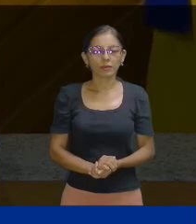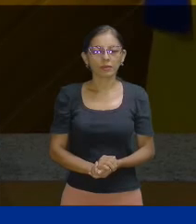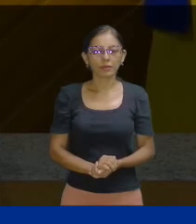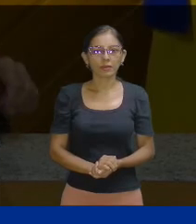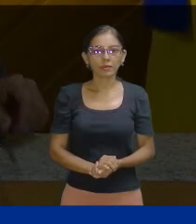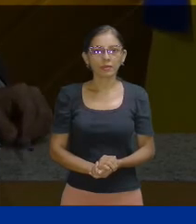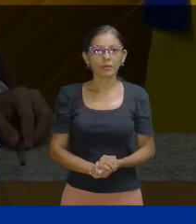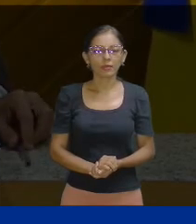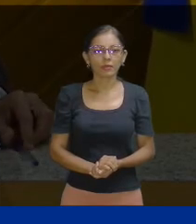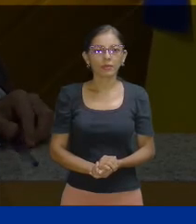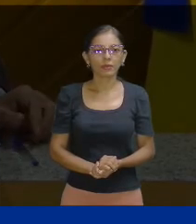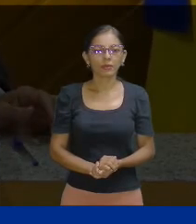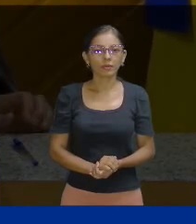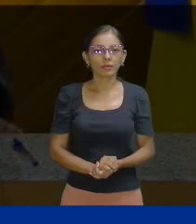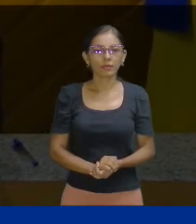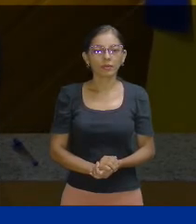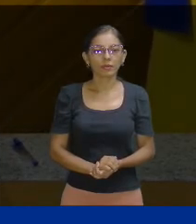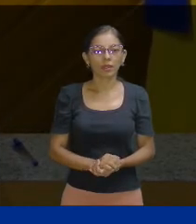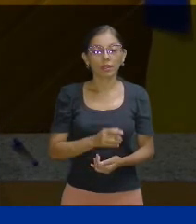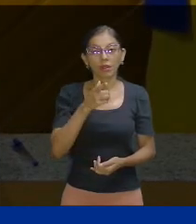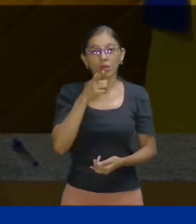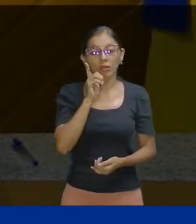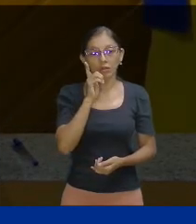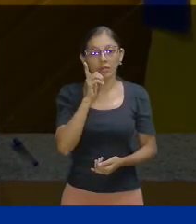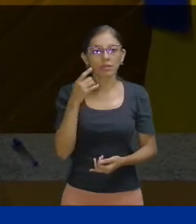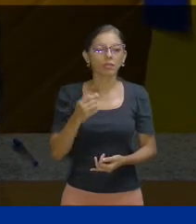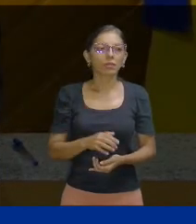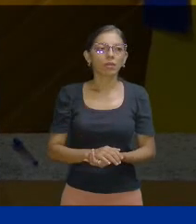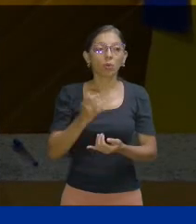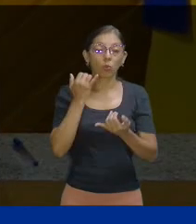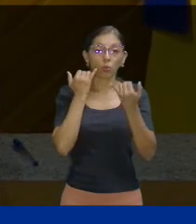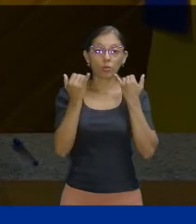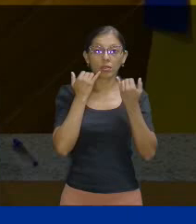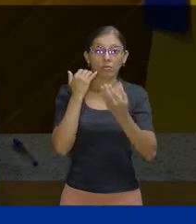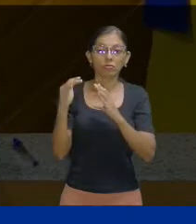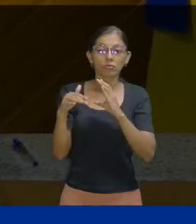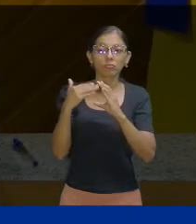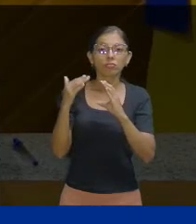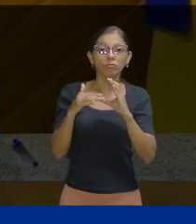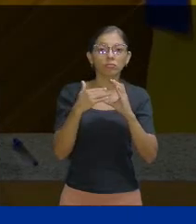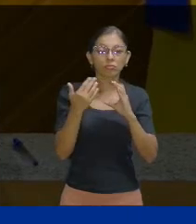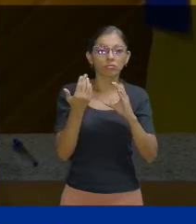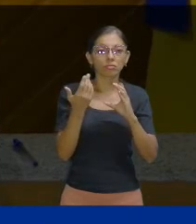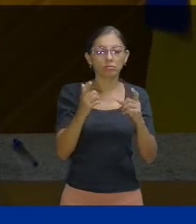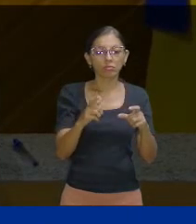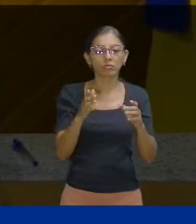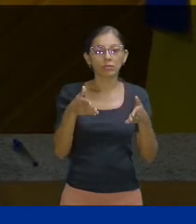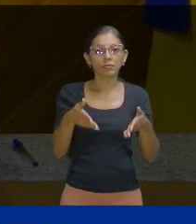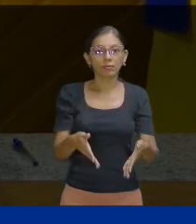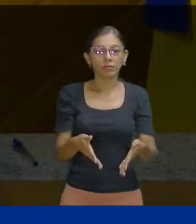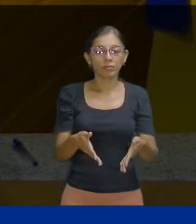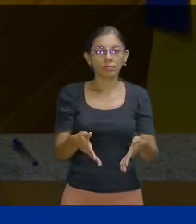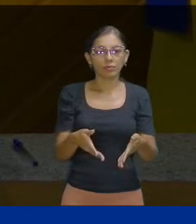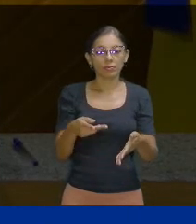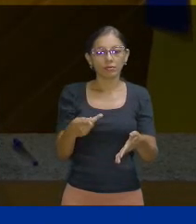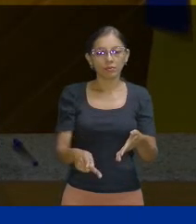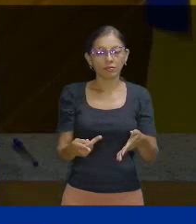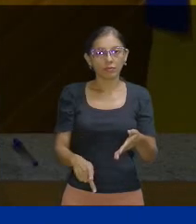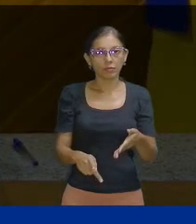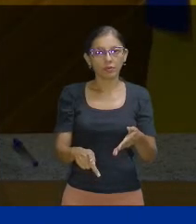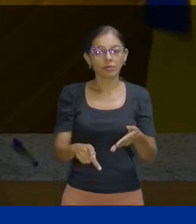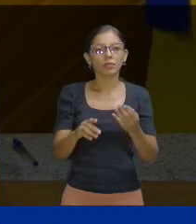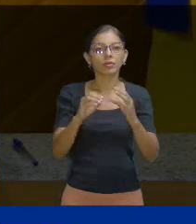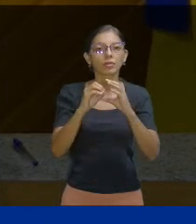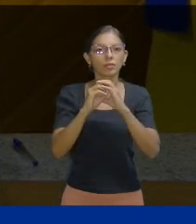recebi ontem. Foco no desembargador Carmo Antônio. Ele é negro de pele clara, tem cabelos parcialmente grisalhos, curtos,